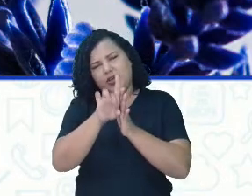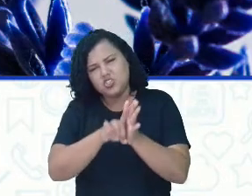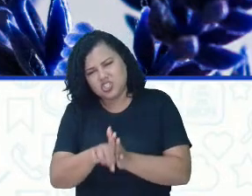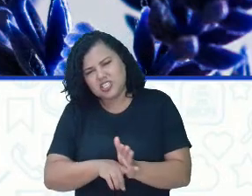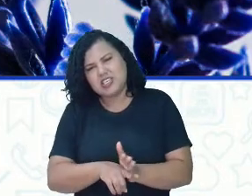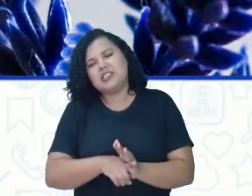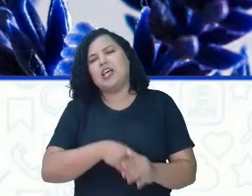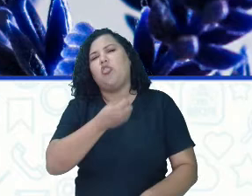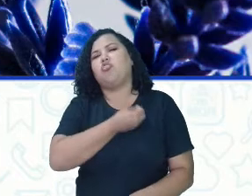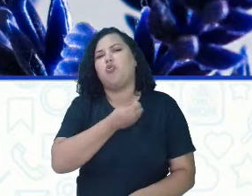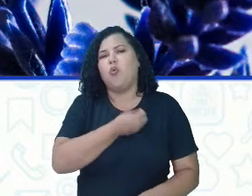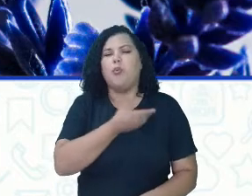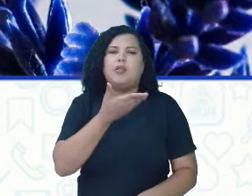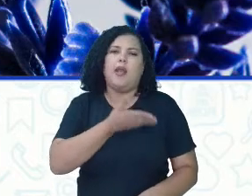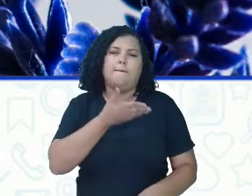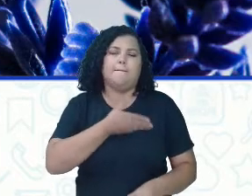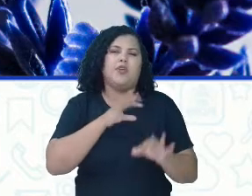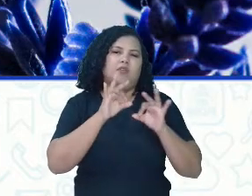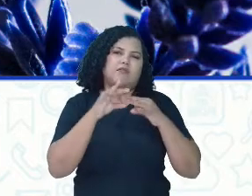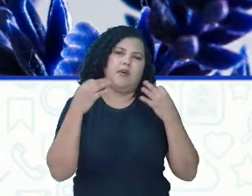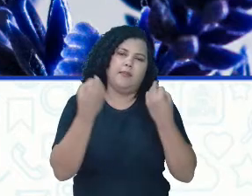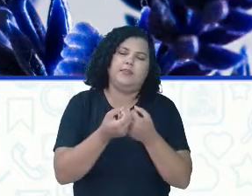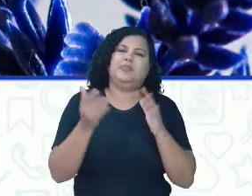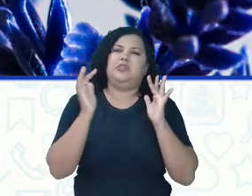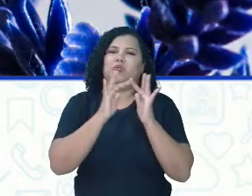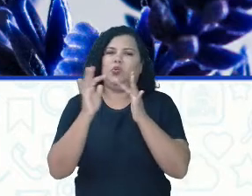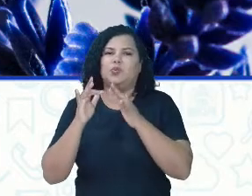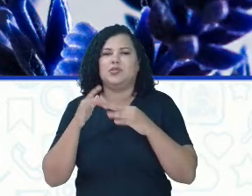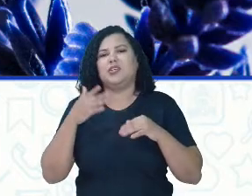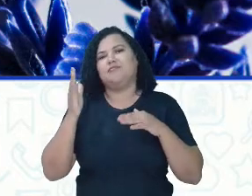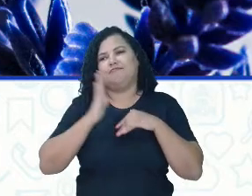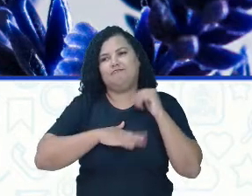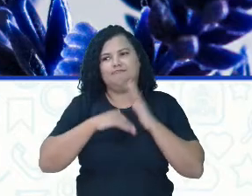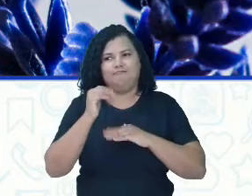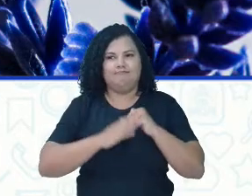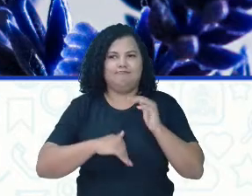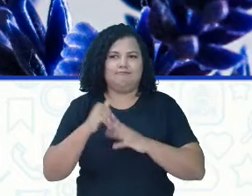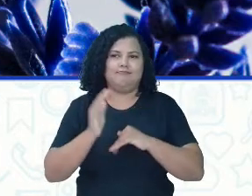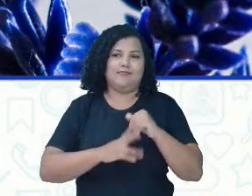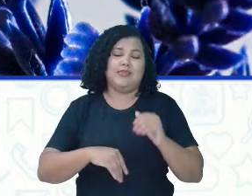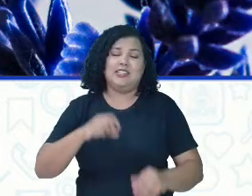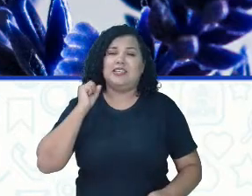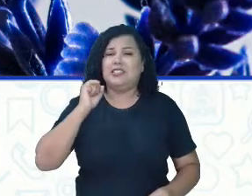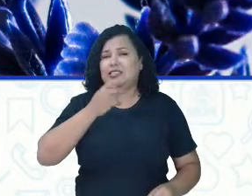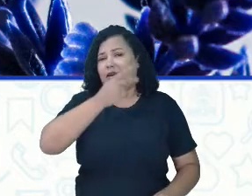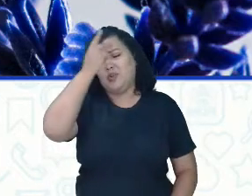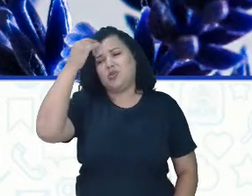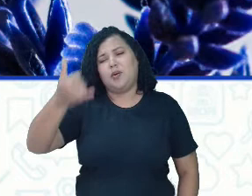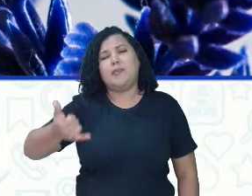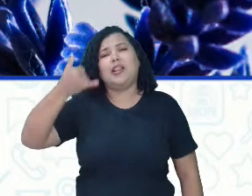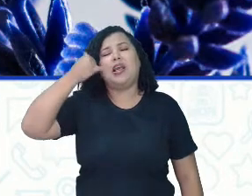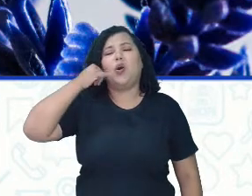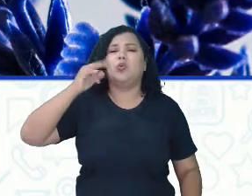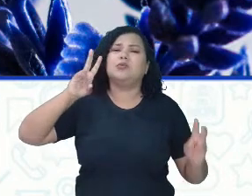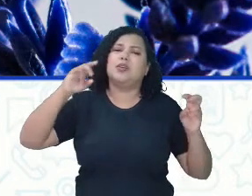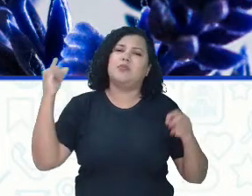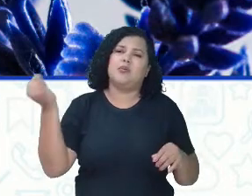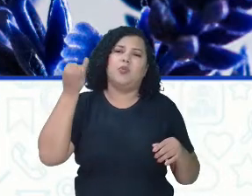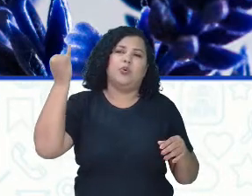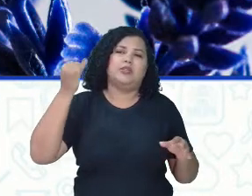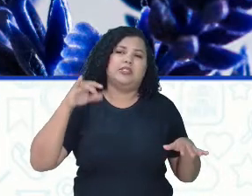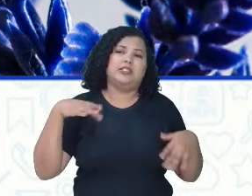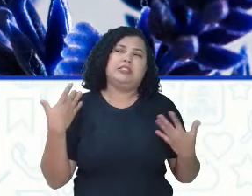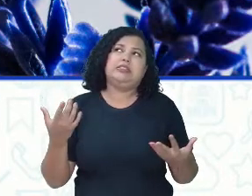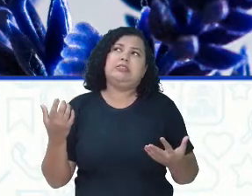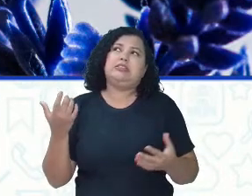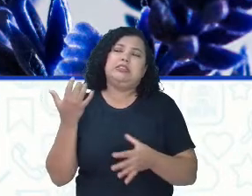da família, amigos, contatos, profissionais. E se alguém me ligar com um assunto importante, a